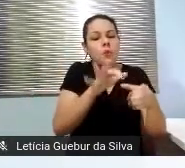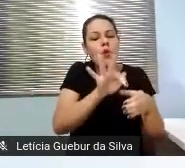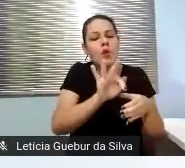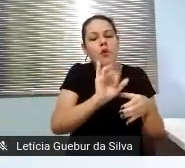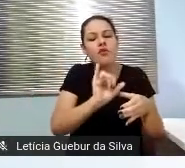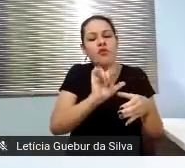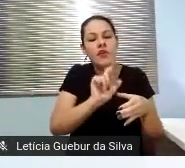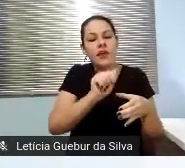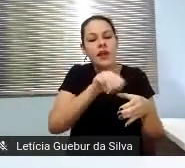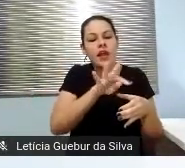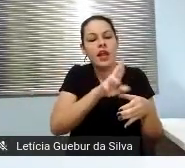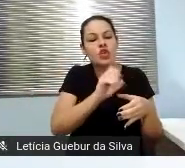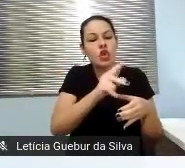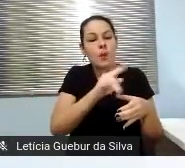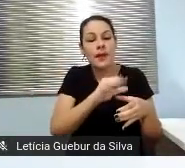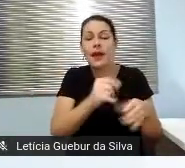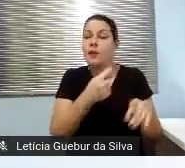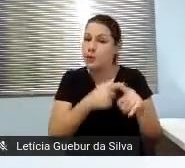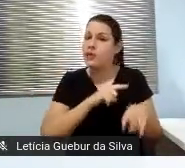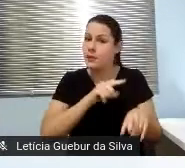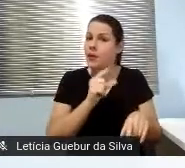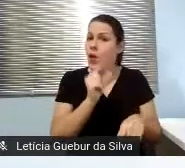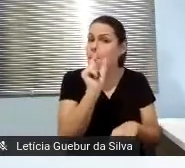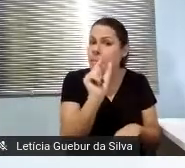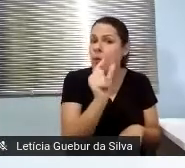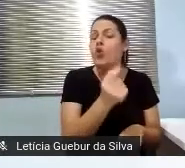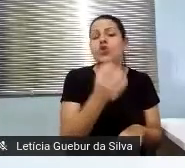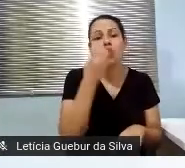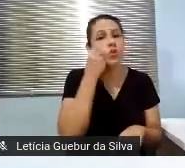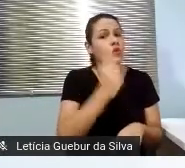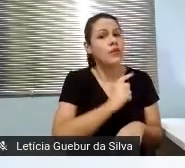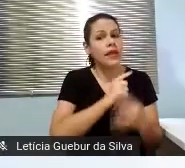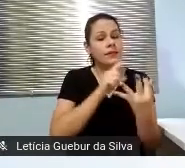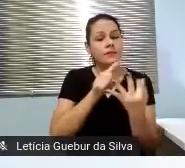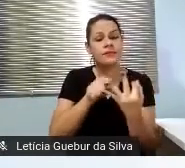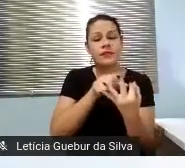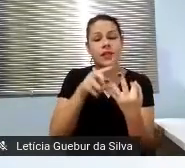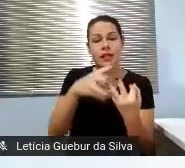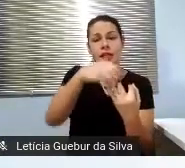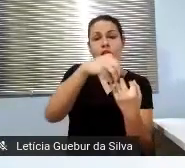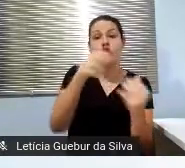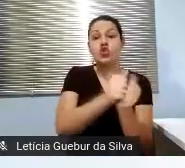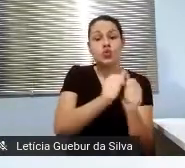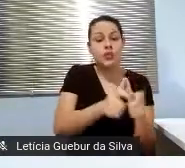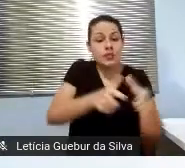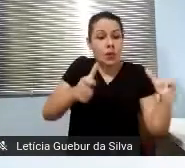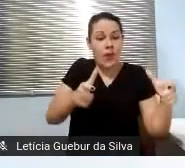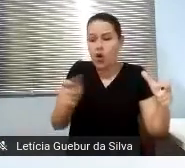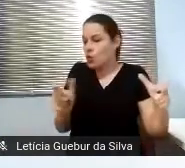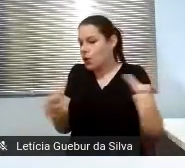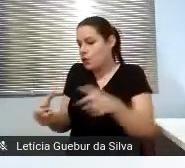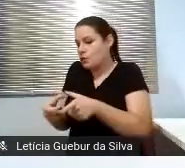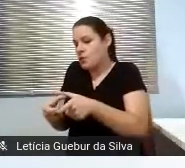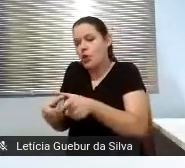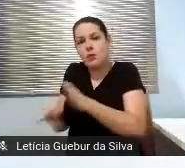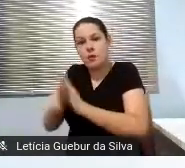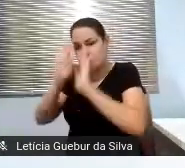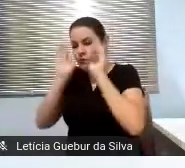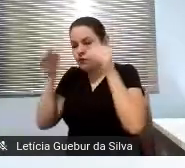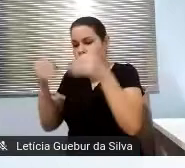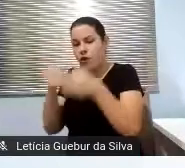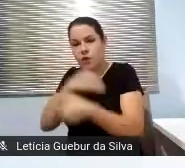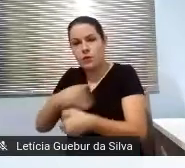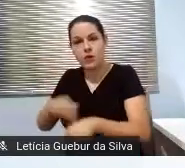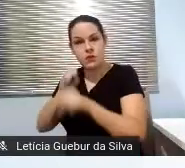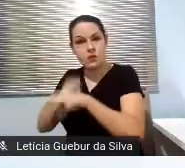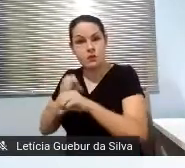filantrópica também é lucrativa. Então, é importante fazer este desenho só para a gente exemplificar e trazer isso de forma um